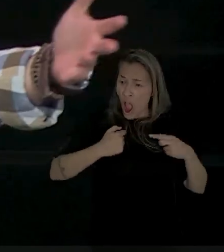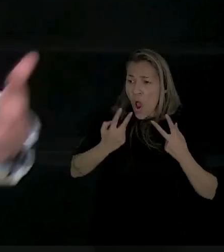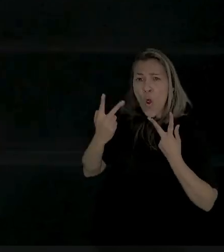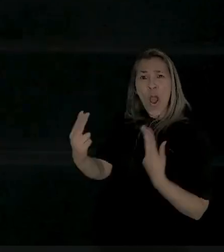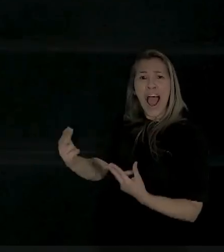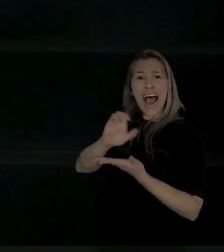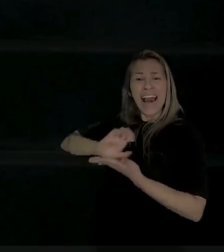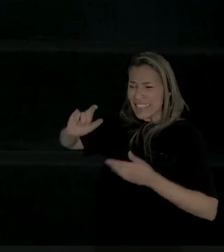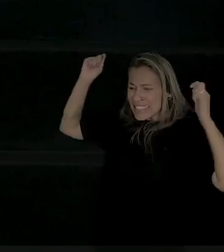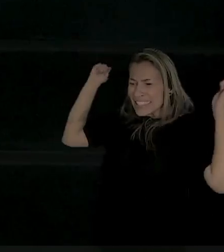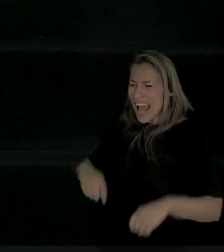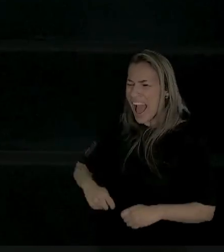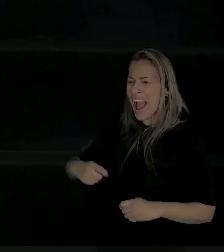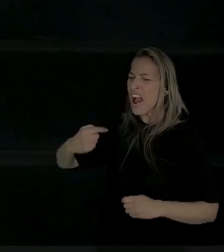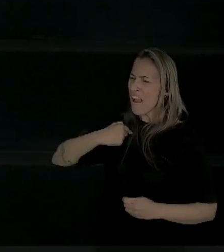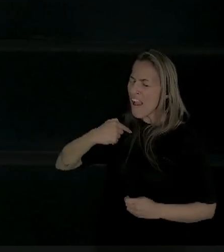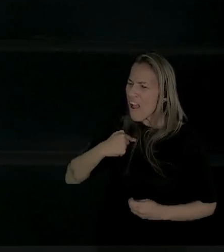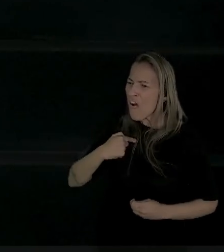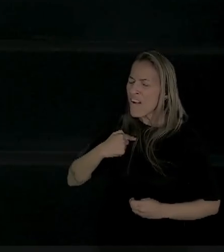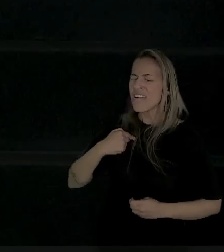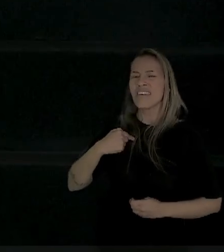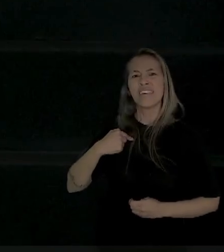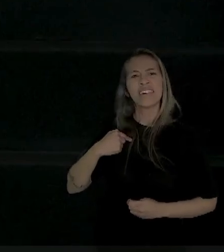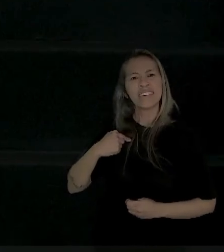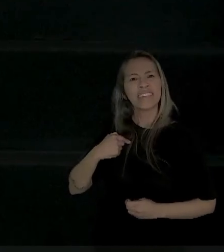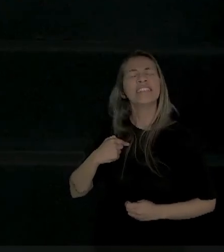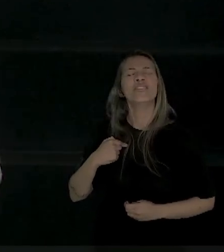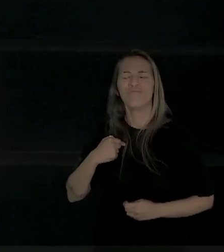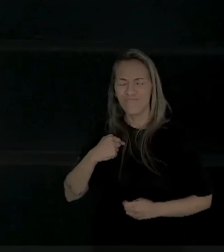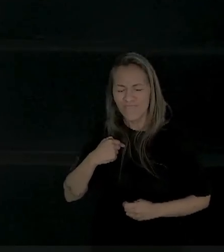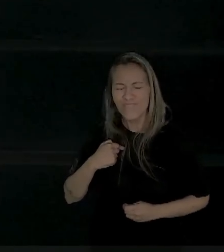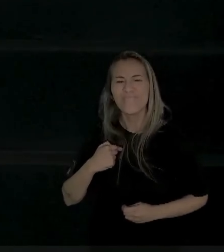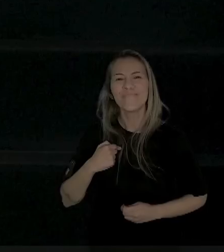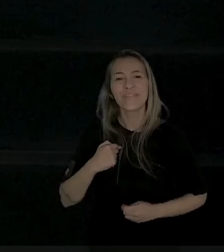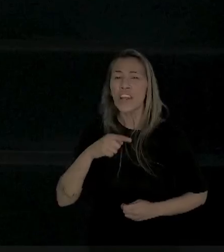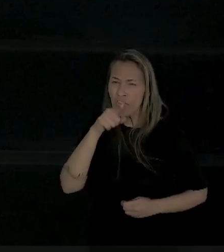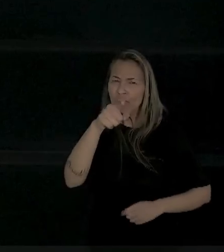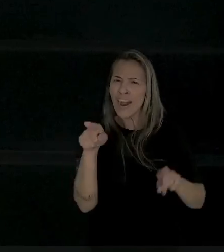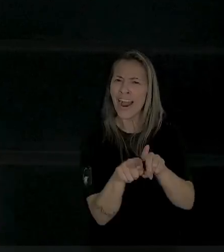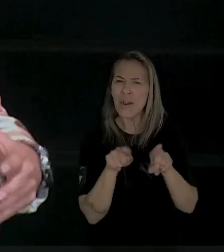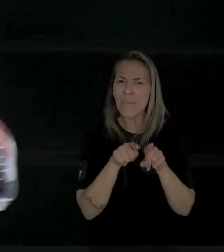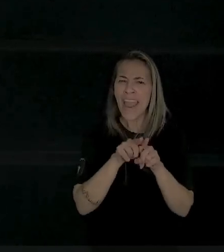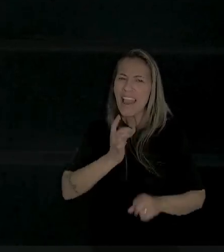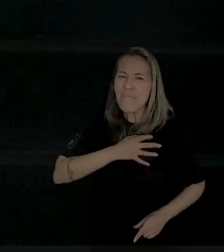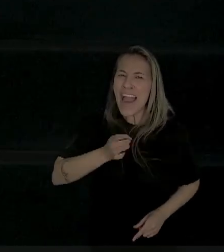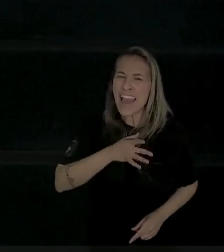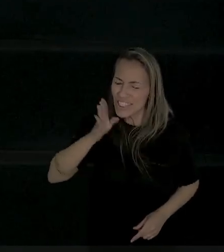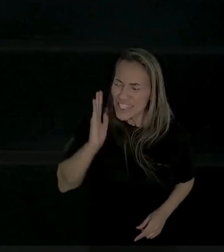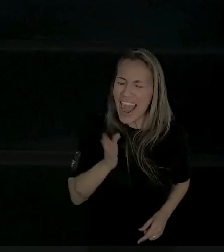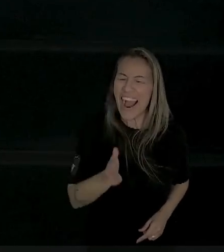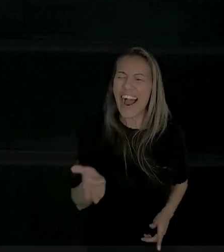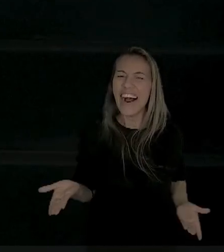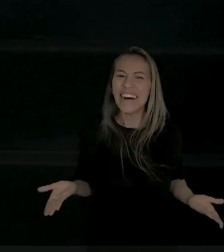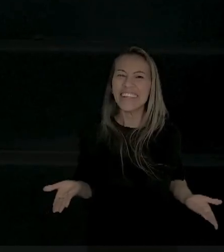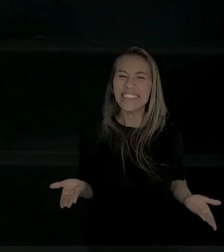Elias passou? Por que eu vou para a caverna? Ah, quem nunca foi para a caverna por conta do medo? Quem nunca?